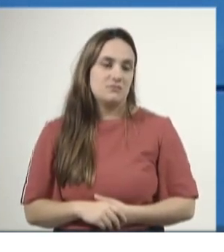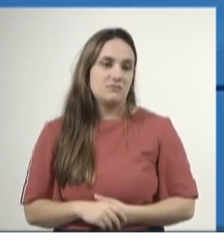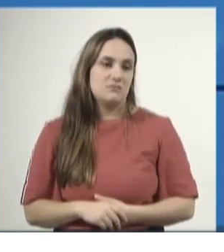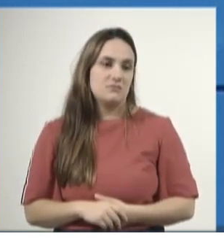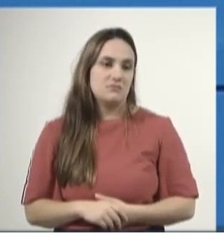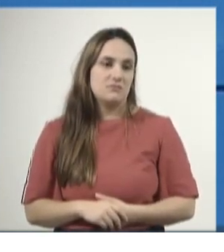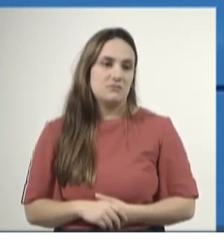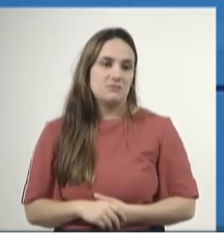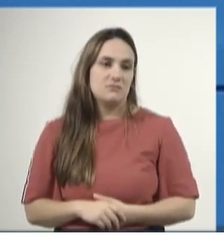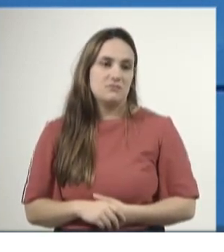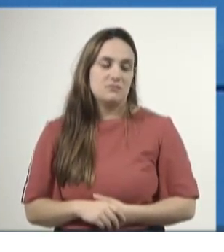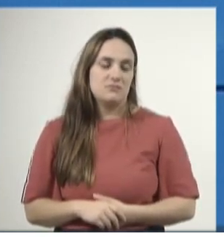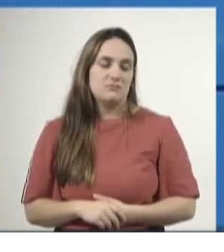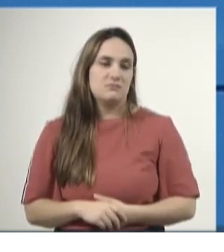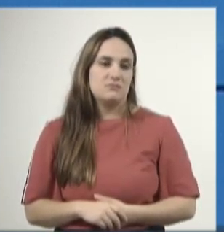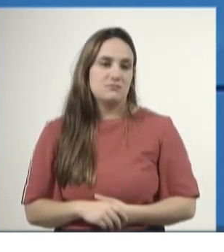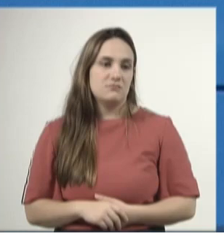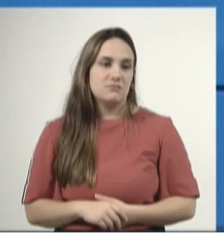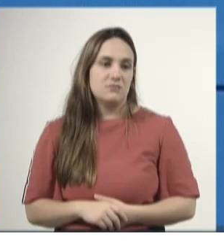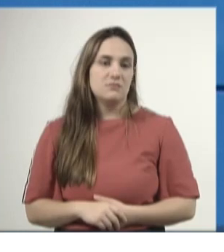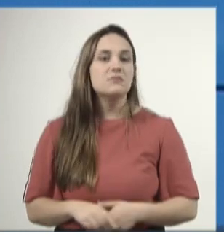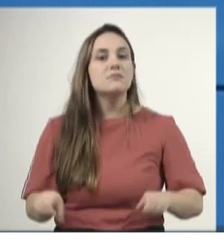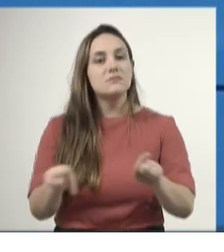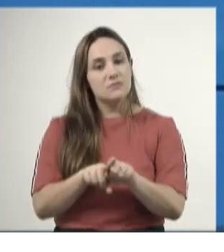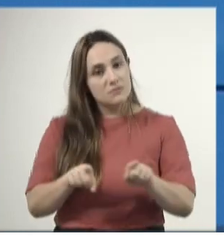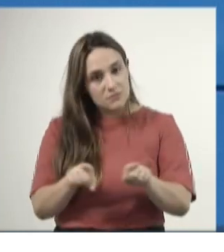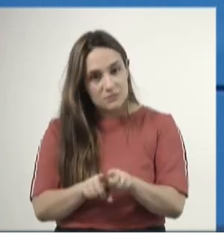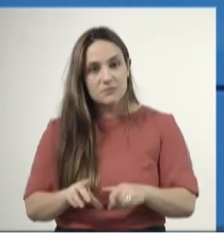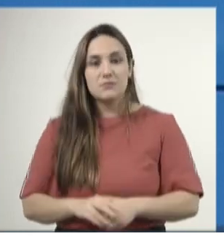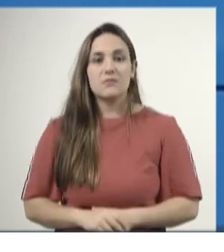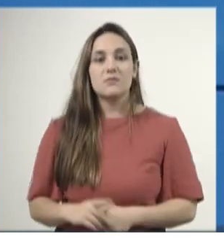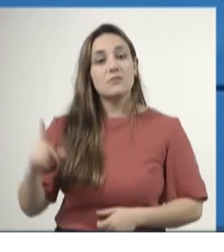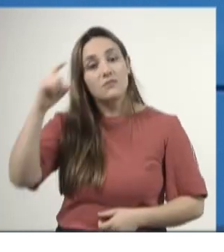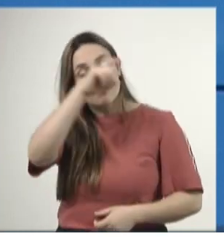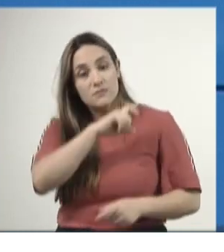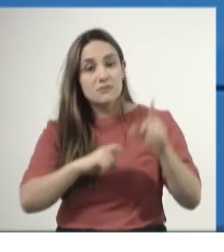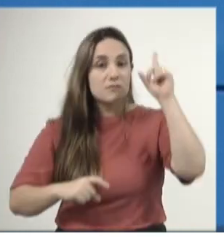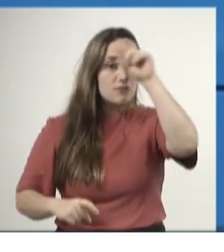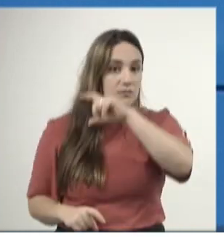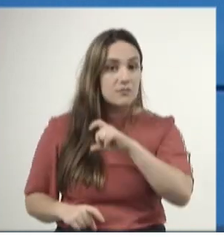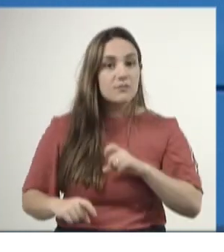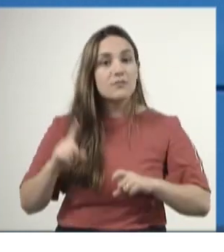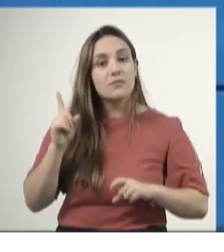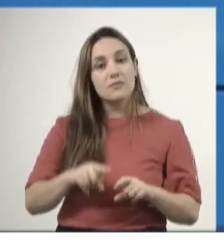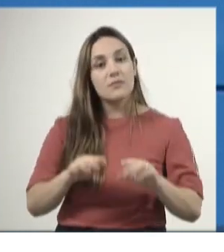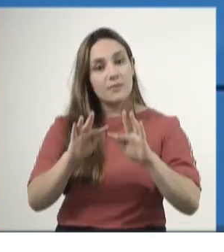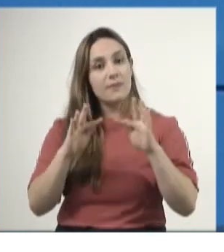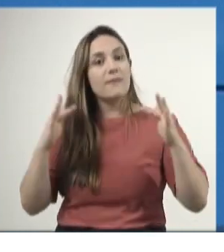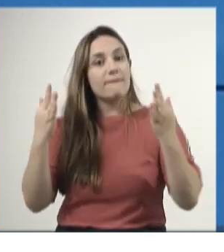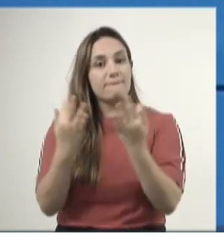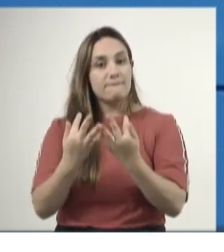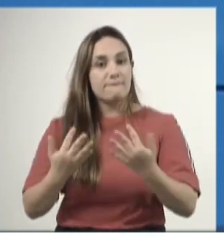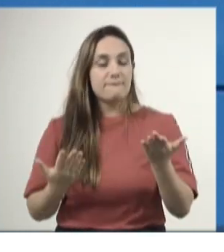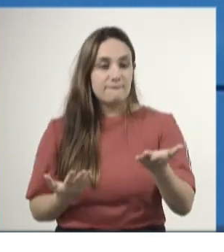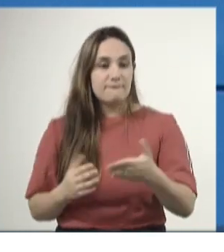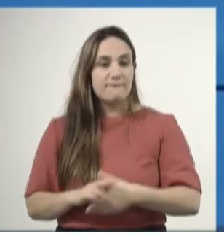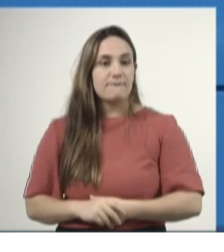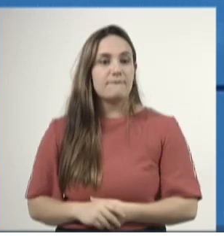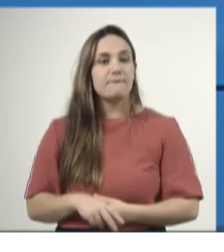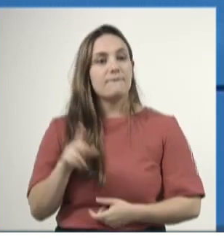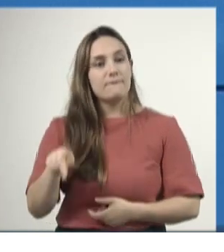a questão das dificuldades de se lidar com a família, né, colocada pela professora